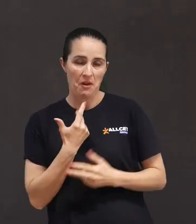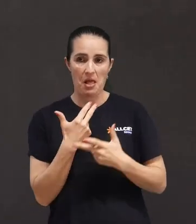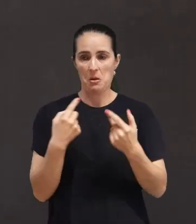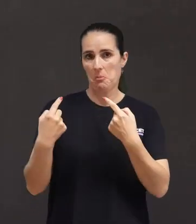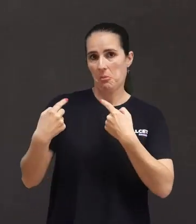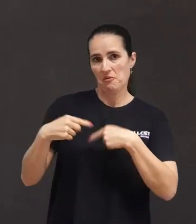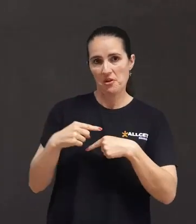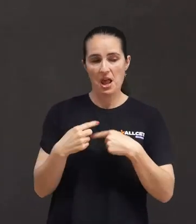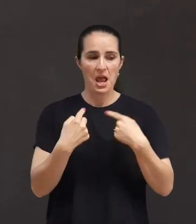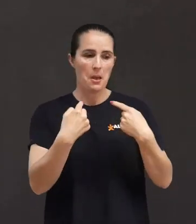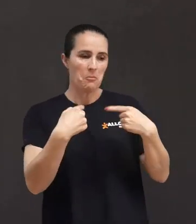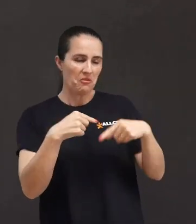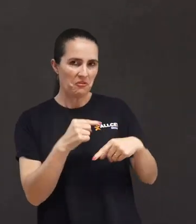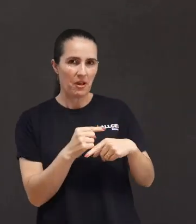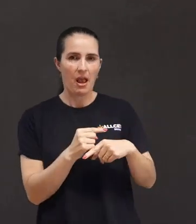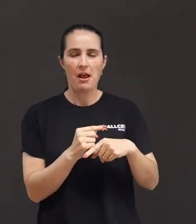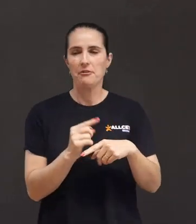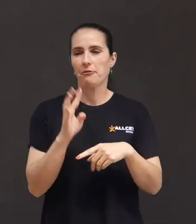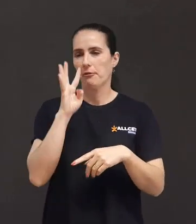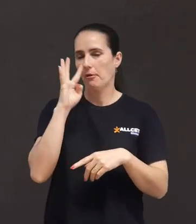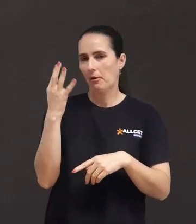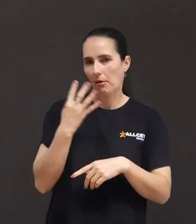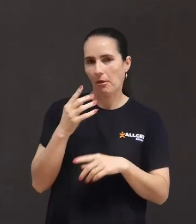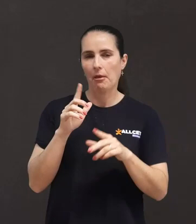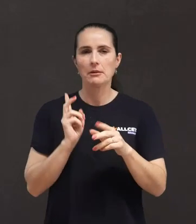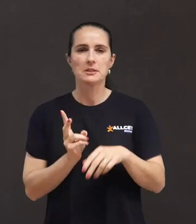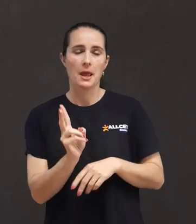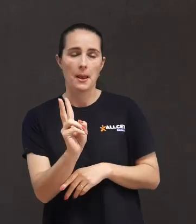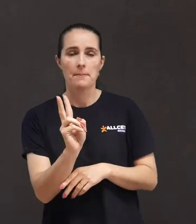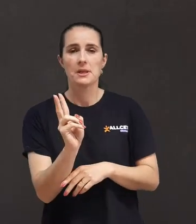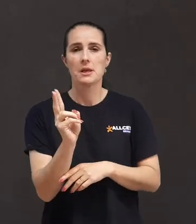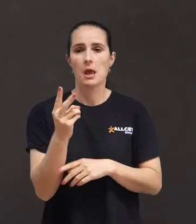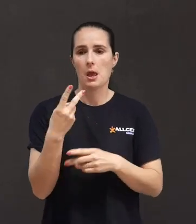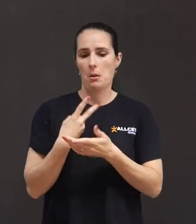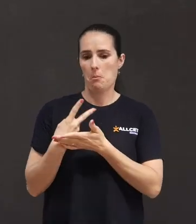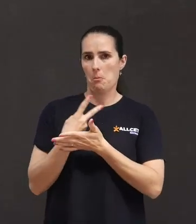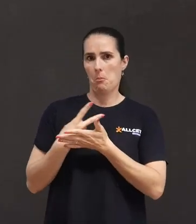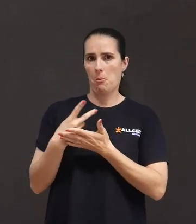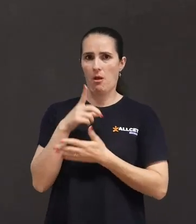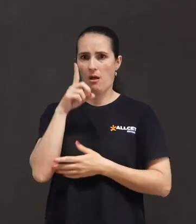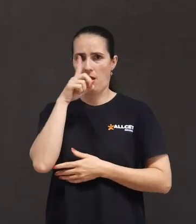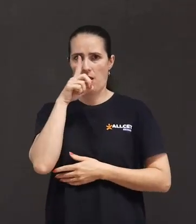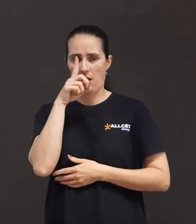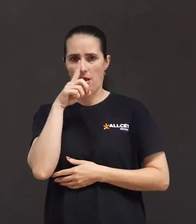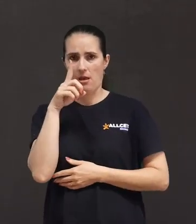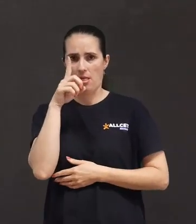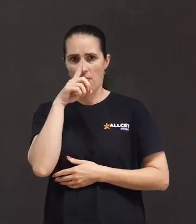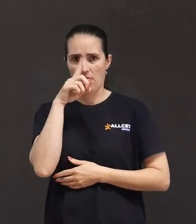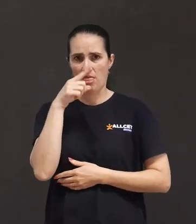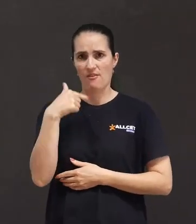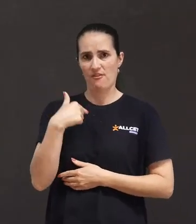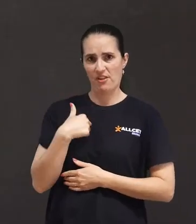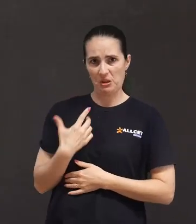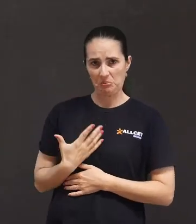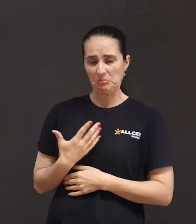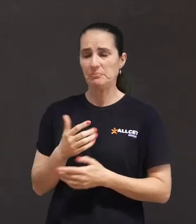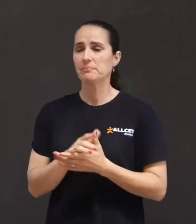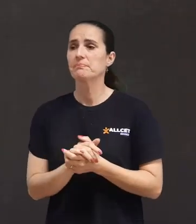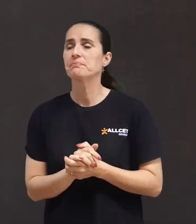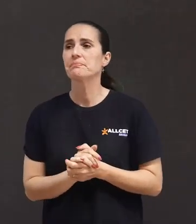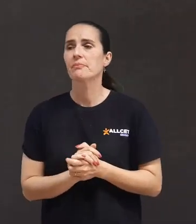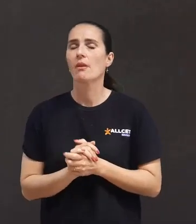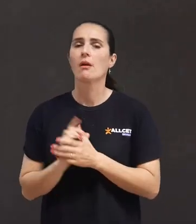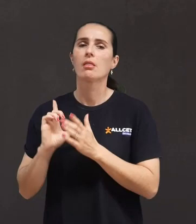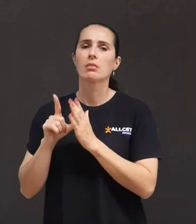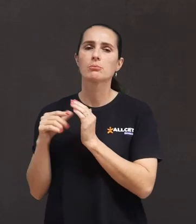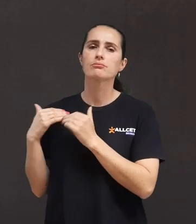outra coisinha lá, sempre procurando os defeitos em mim. E aí, com o passar